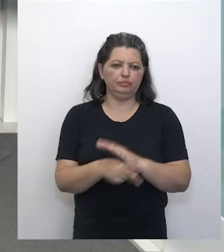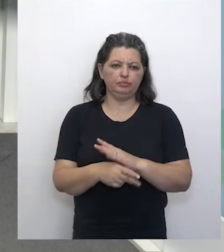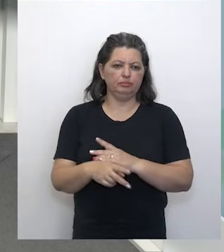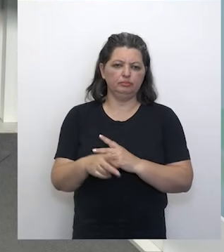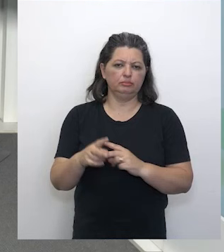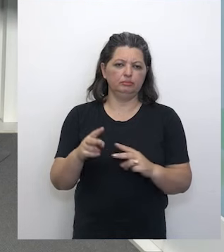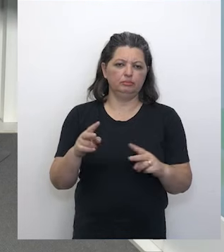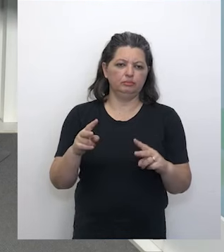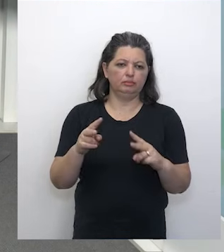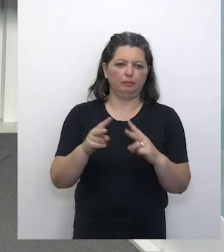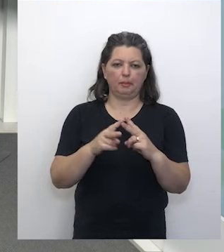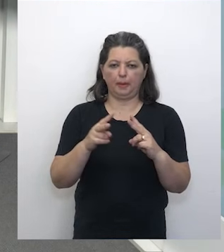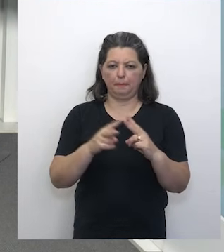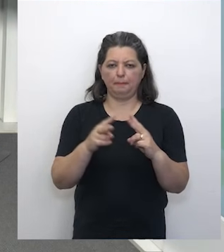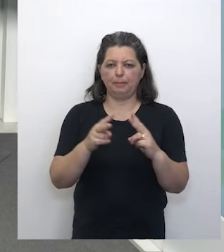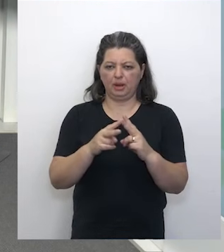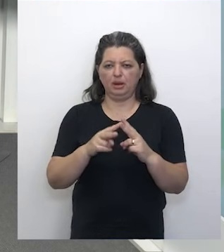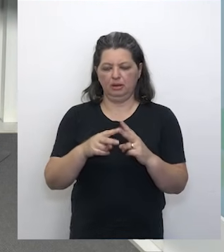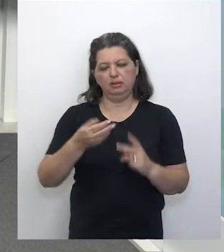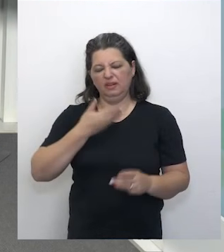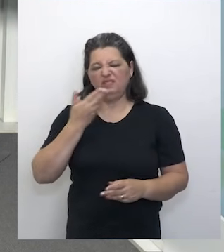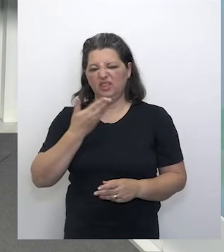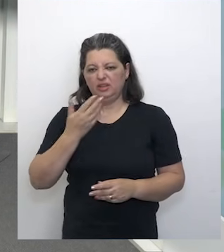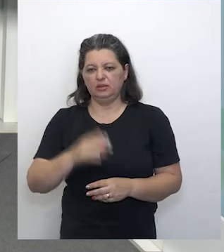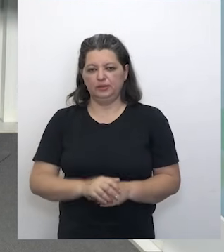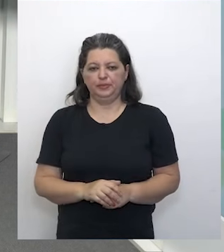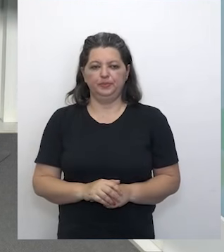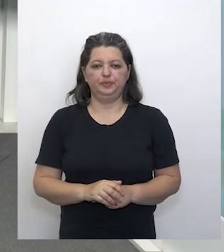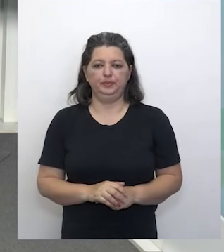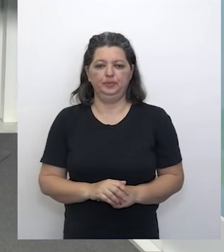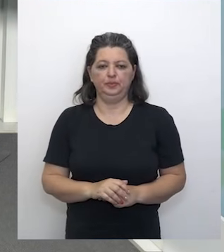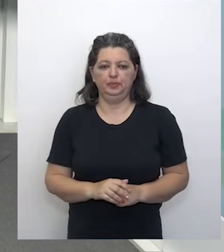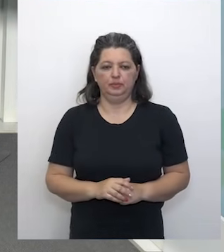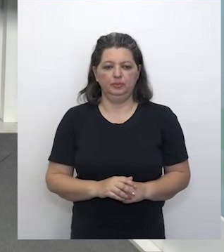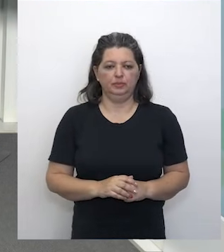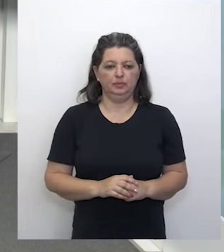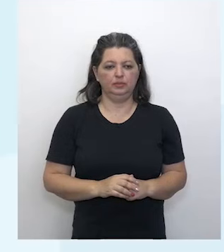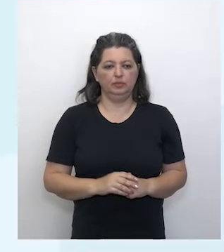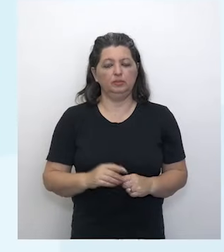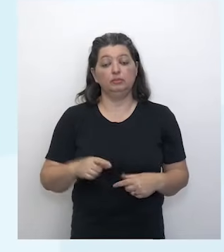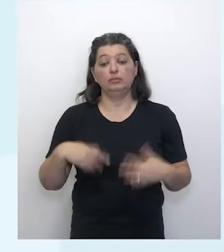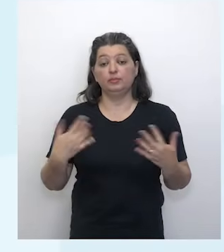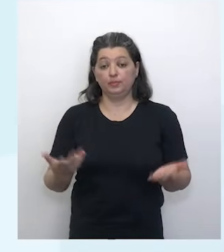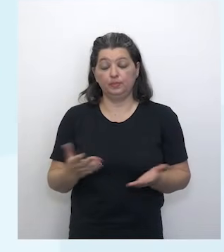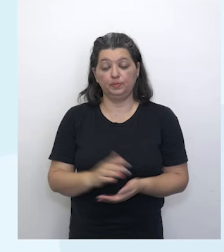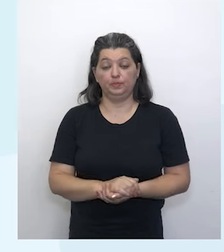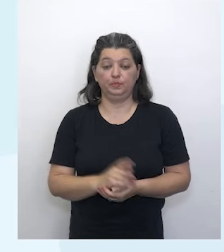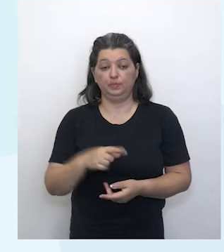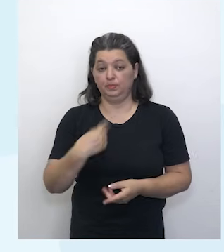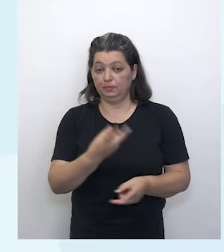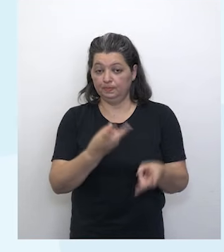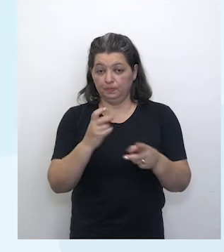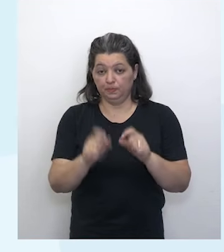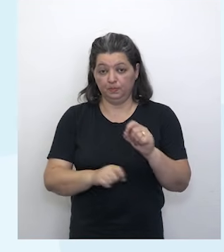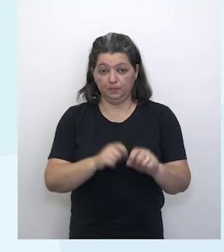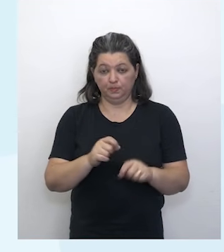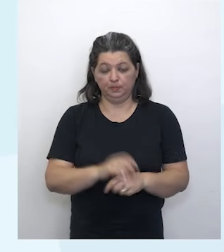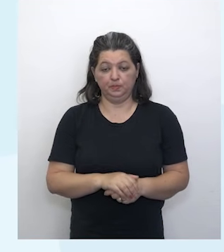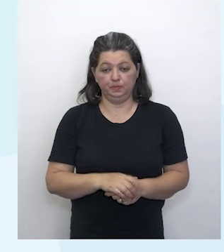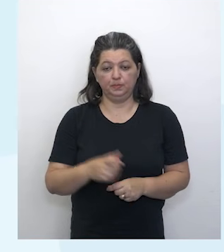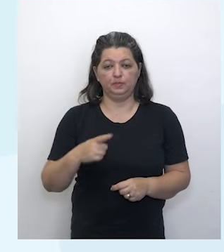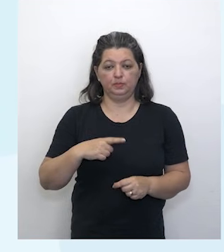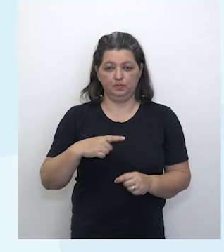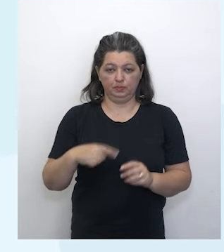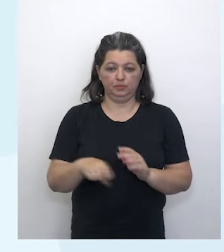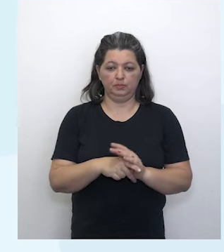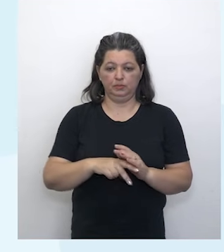aí ficou doce. Facinho, né? Esse tá facinho. Docinho. Muito bem. E aí, ó, a gente percebe que dá 2